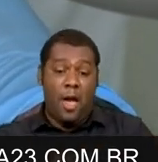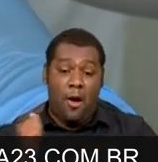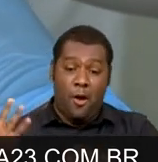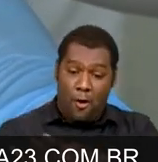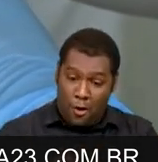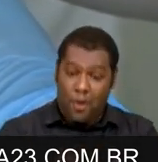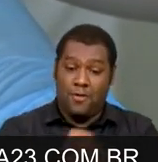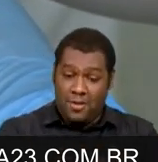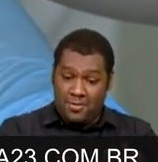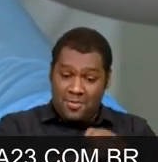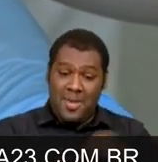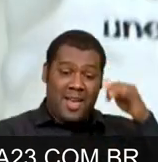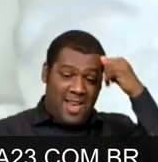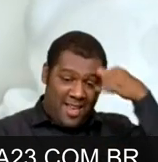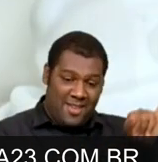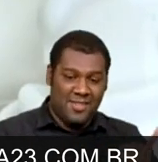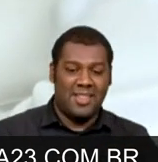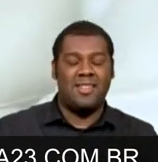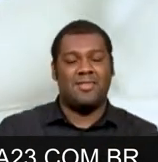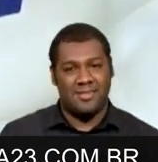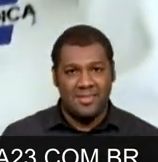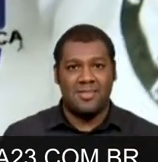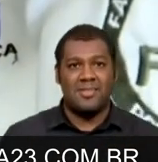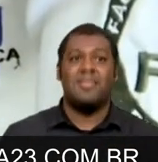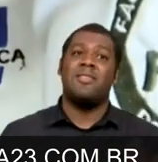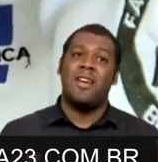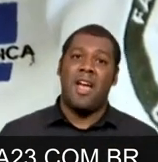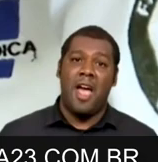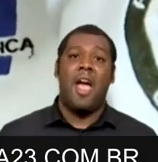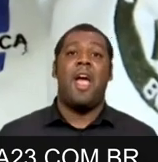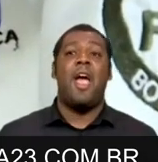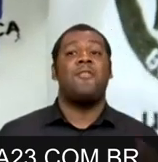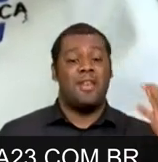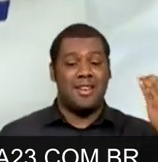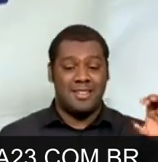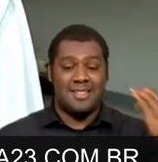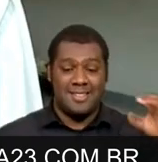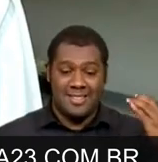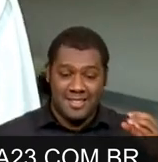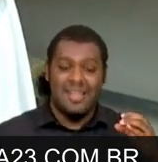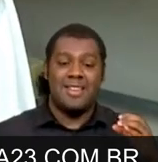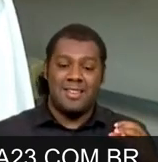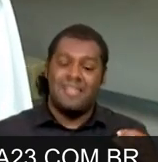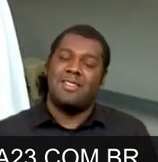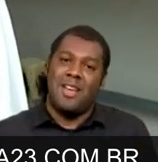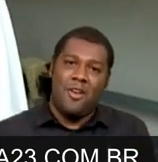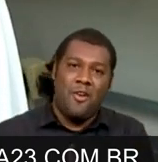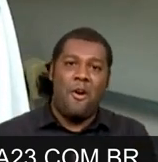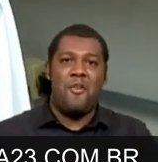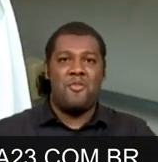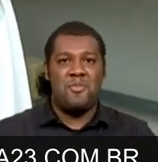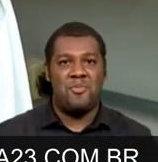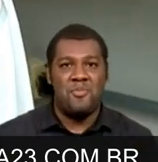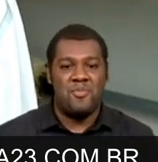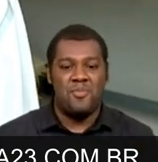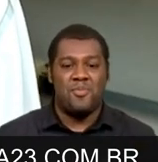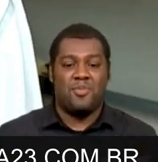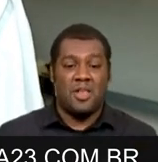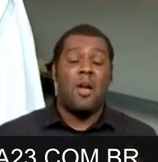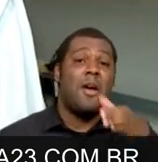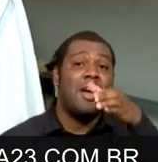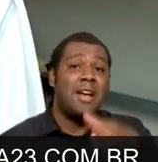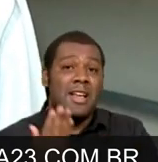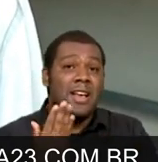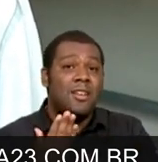antes que ele entre nas células. É uma técnica diferente das vacinas atuais. O que a gente se baseou falando, não vamos fazer uma